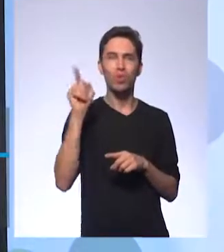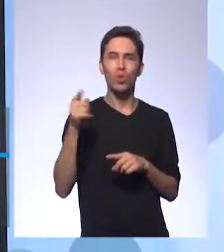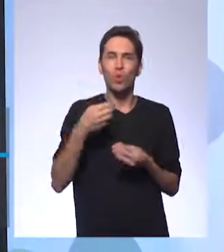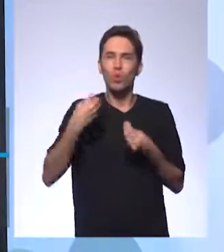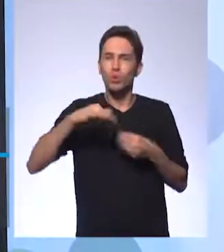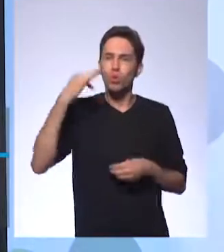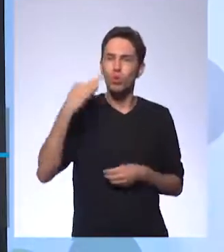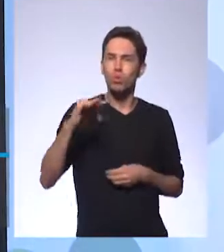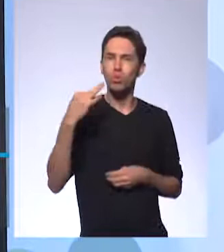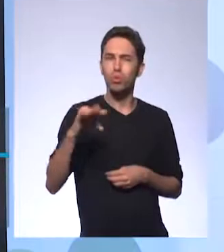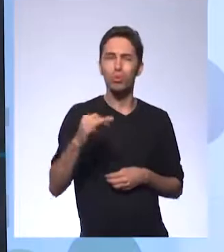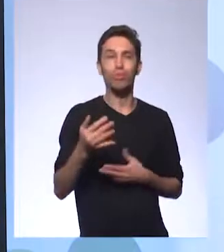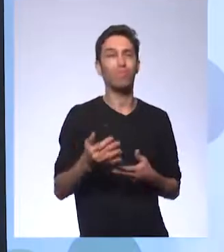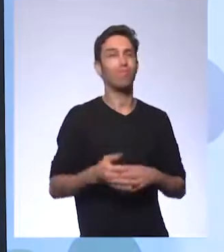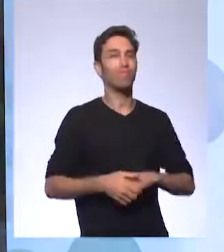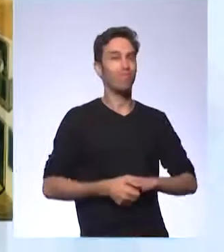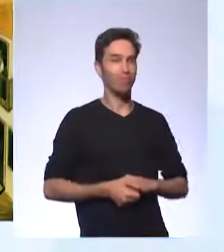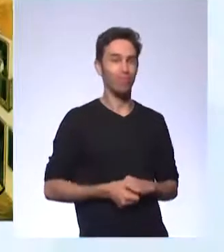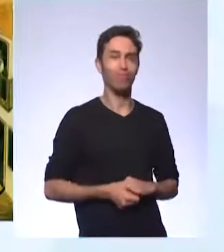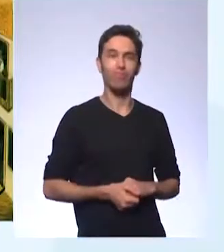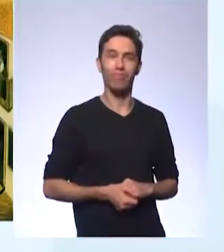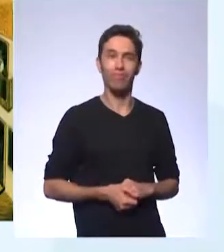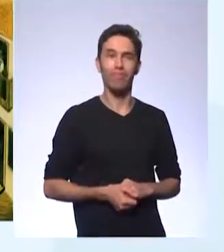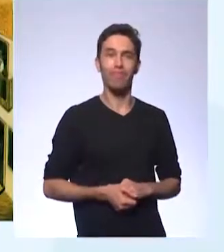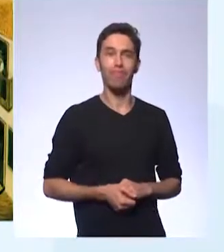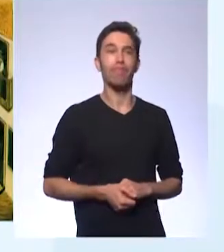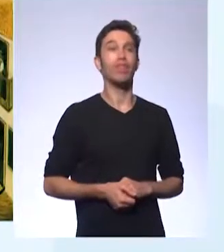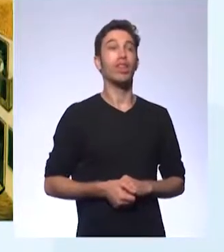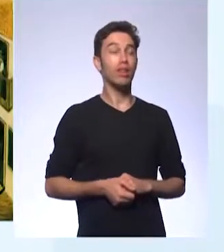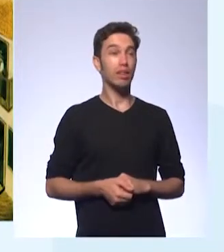escravizadas. Próxima tela.